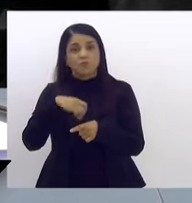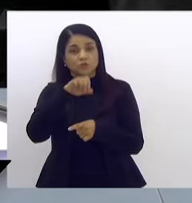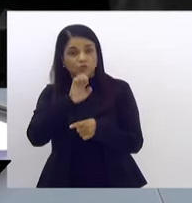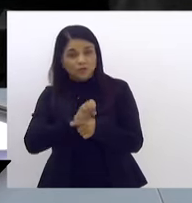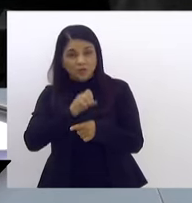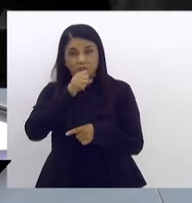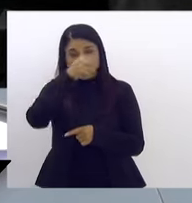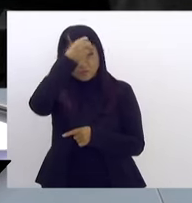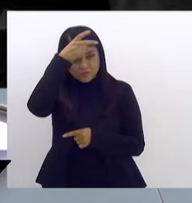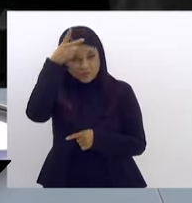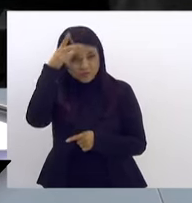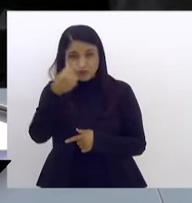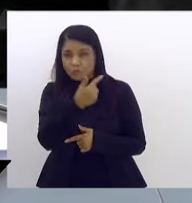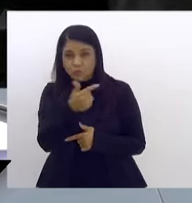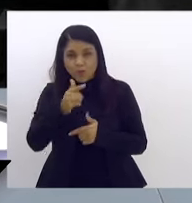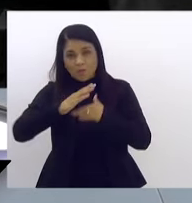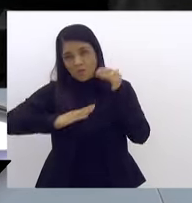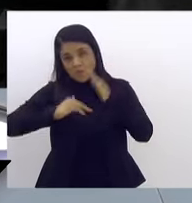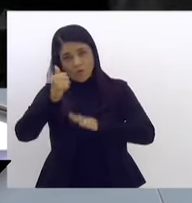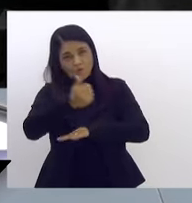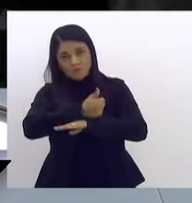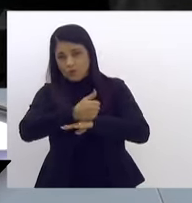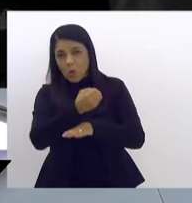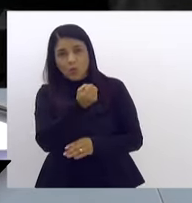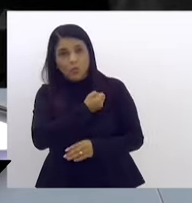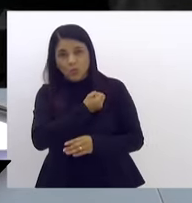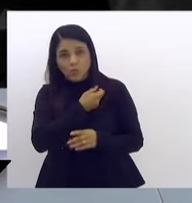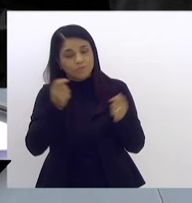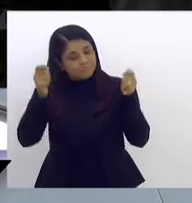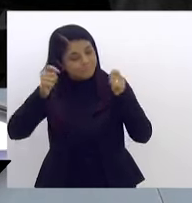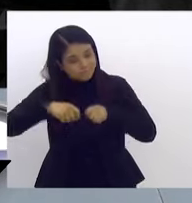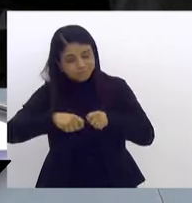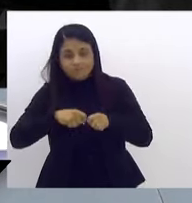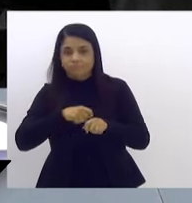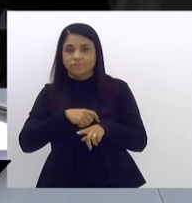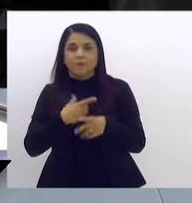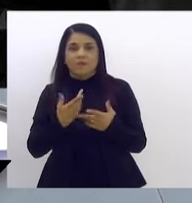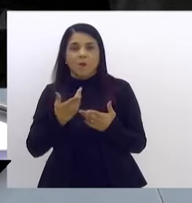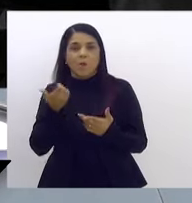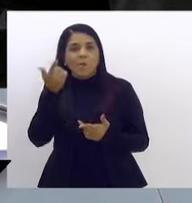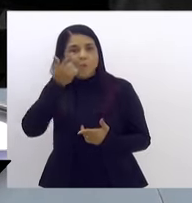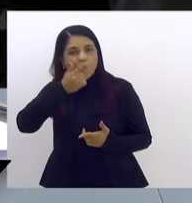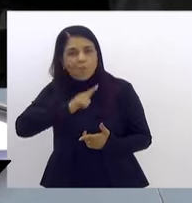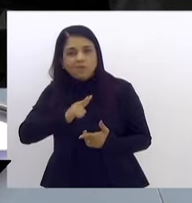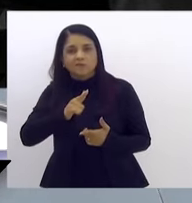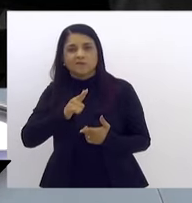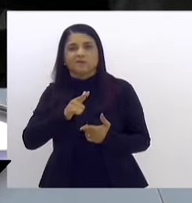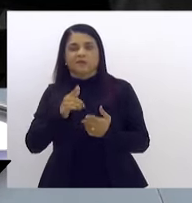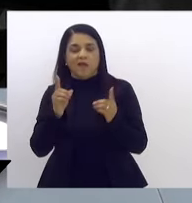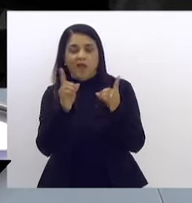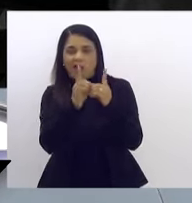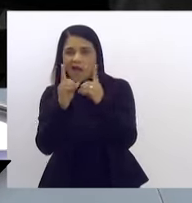de profissionais habilitados suficiente para dar conta dessa demanda que não é única